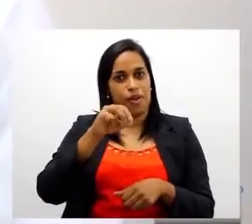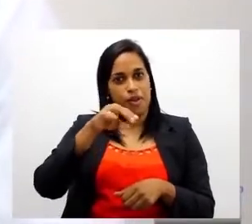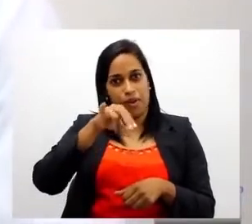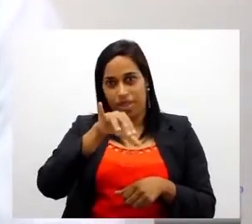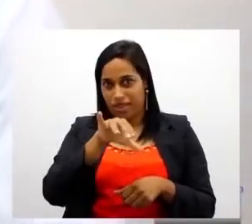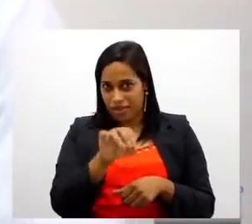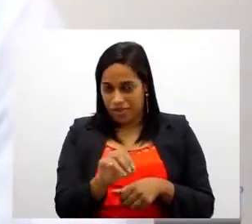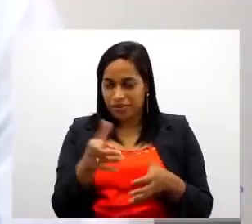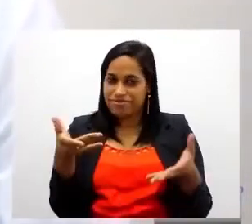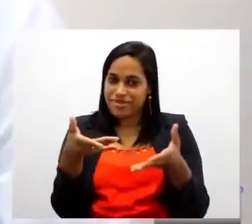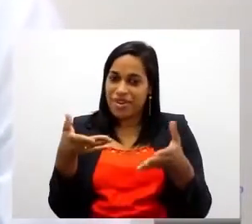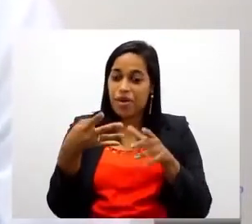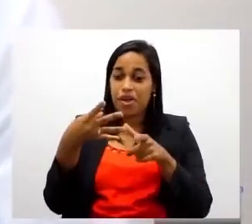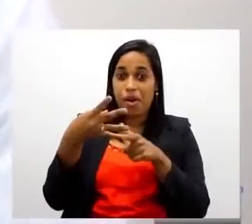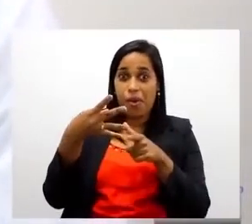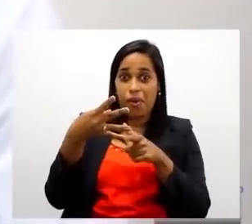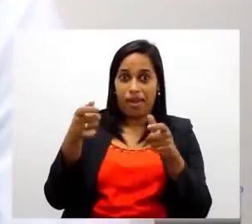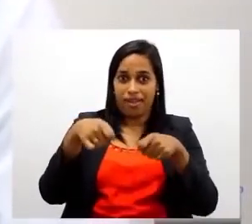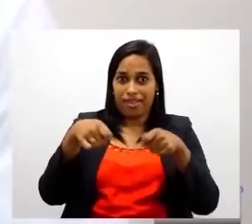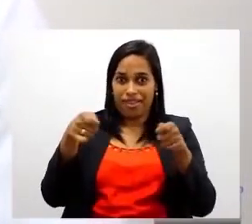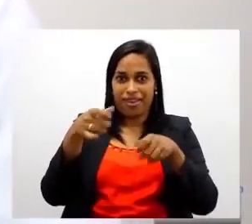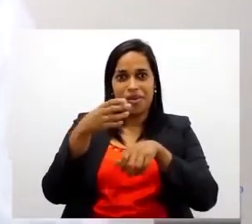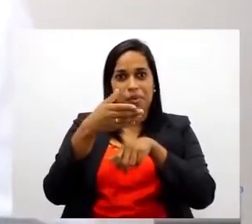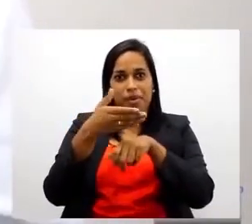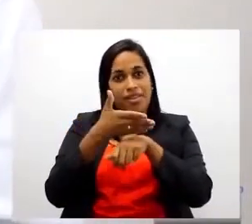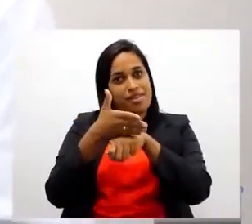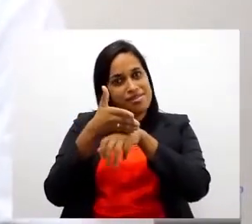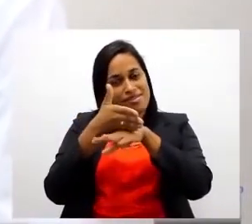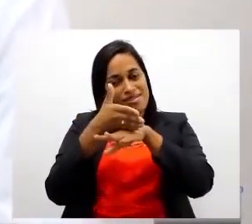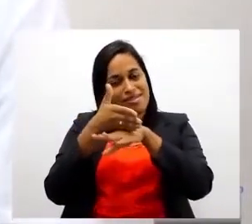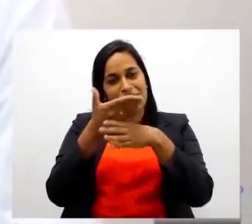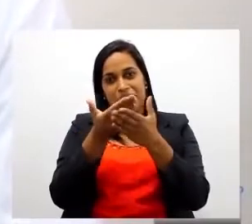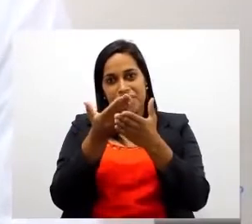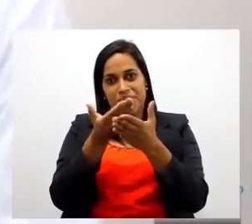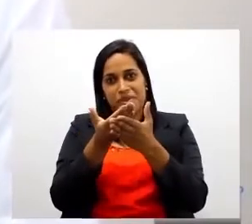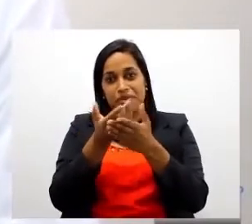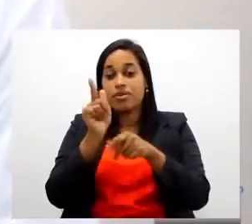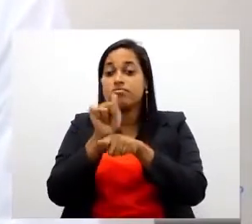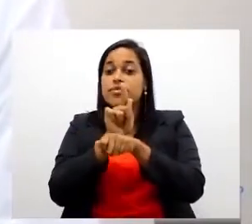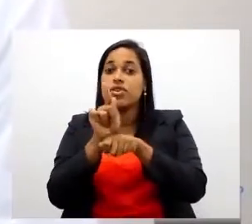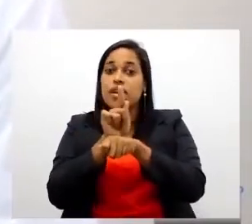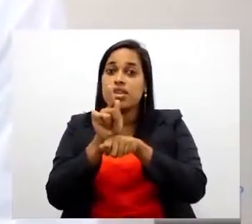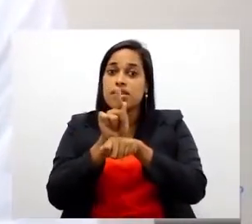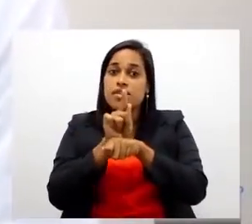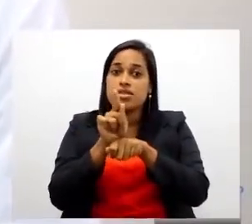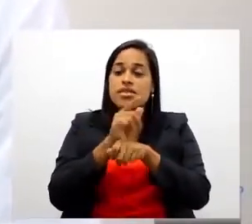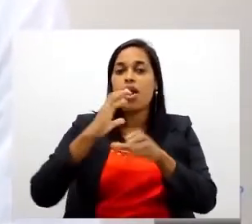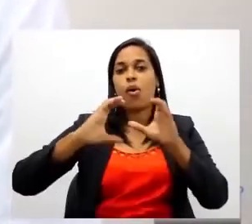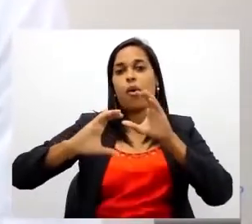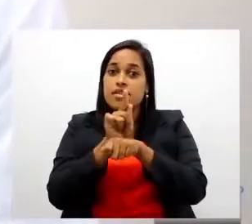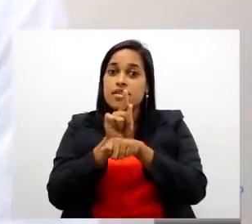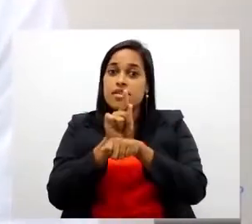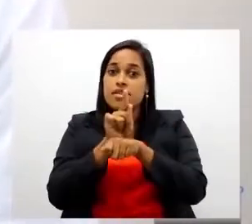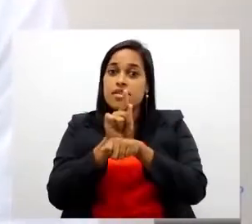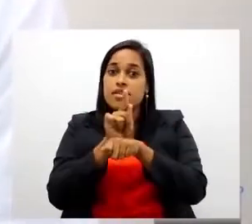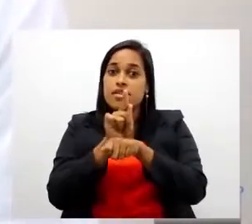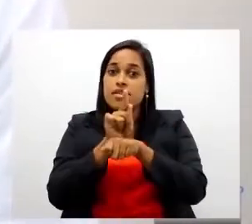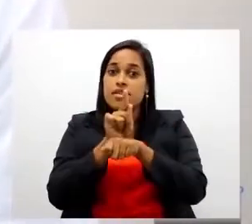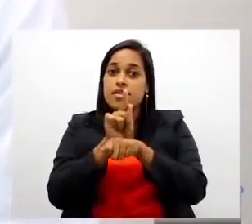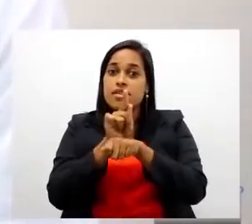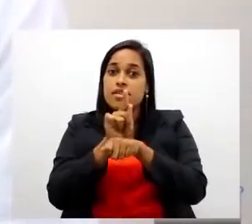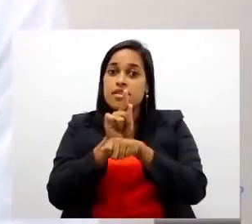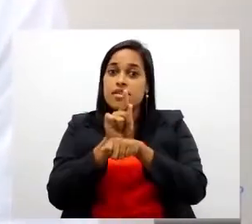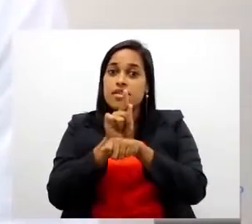na quarta videoaula da quarta competência que chama Gerenciar comunicações departamentais.